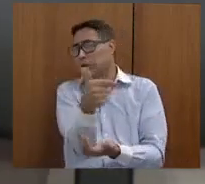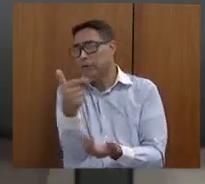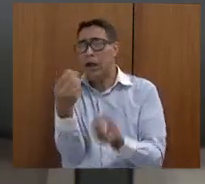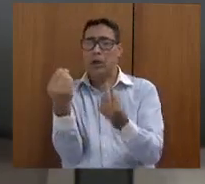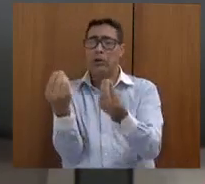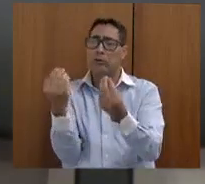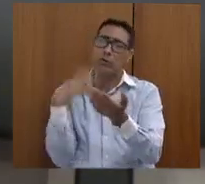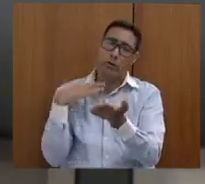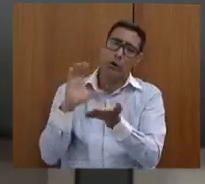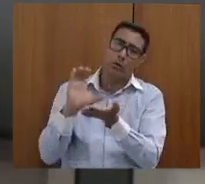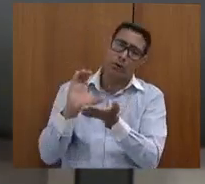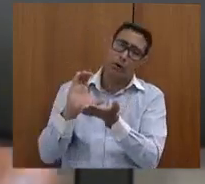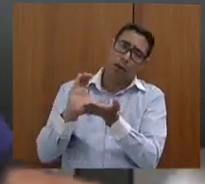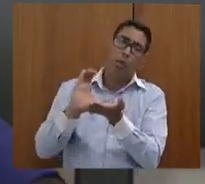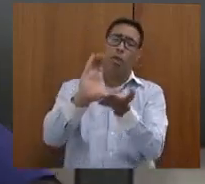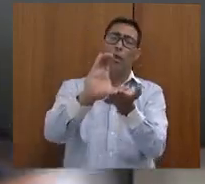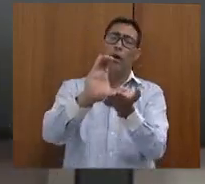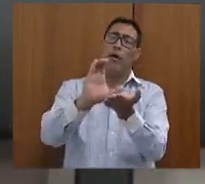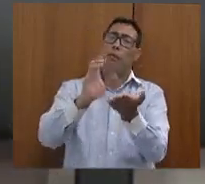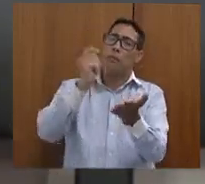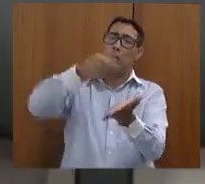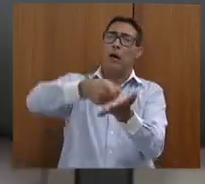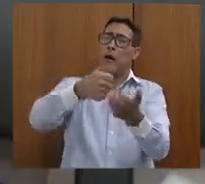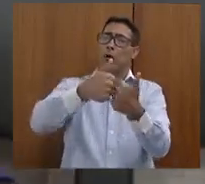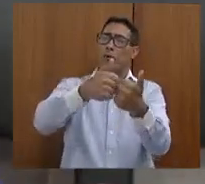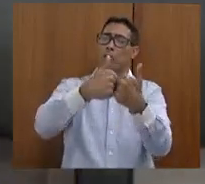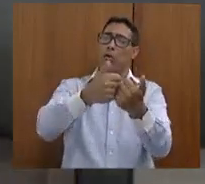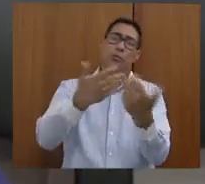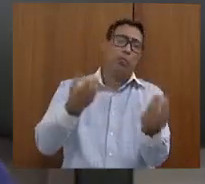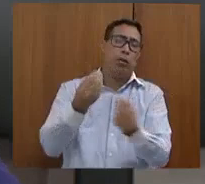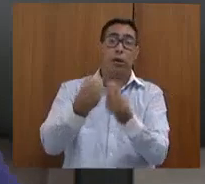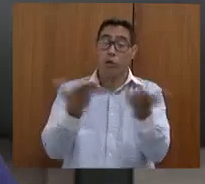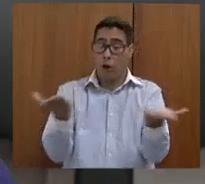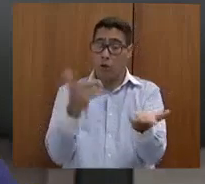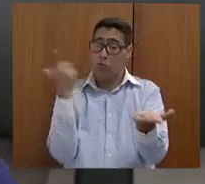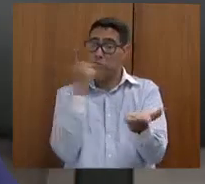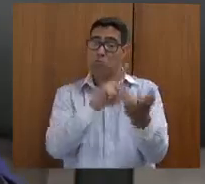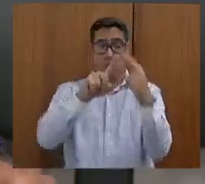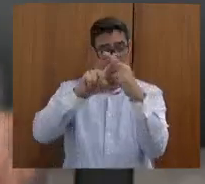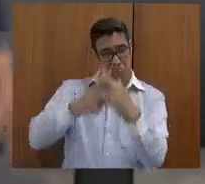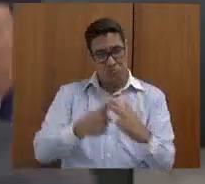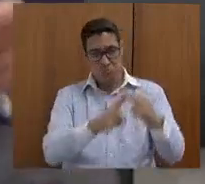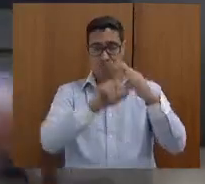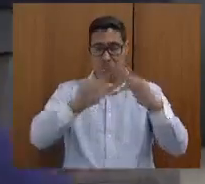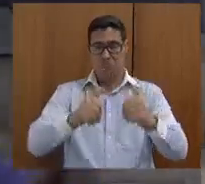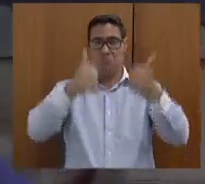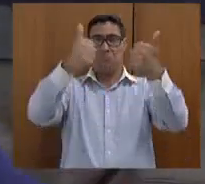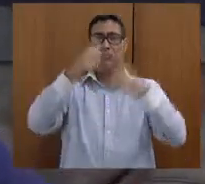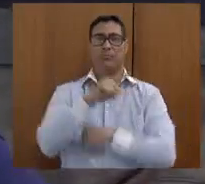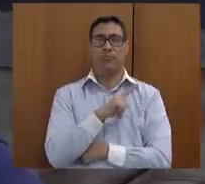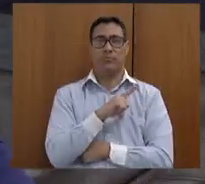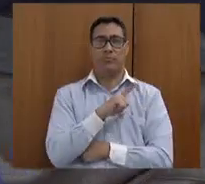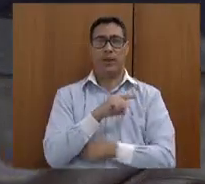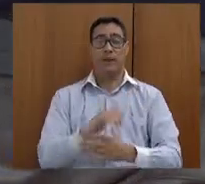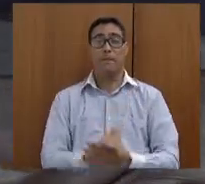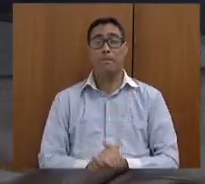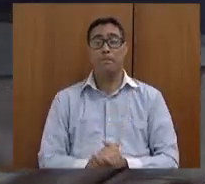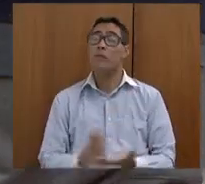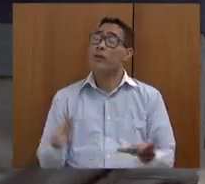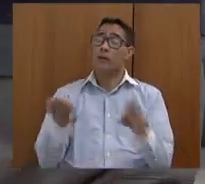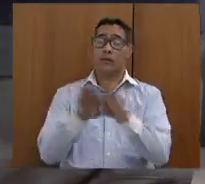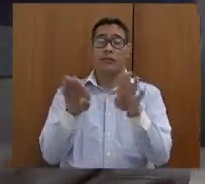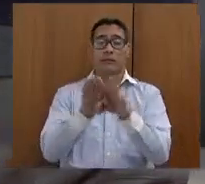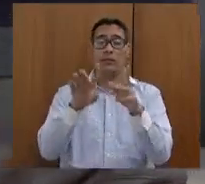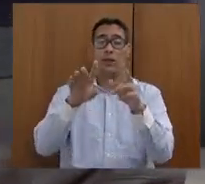colaboração e nós escutamos secretários municipais e conseguimos fazer este avanço seguindo ainda na infraestrutura